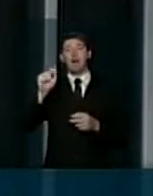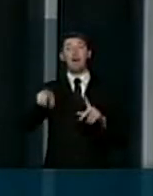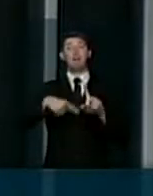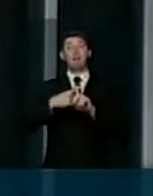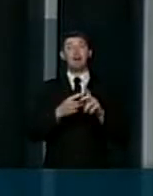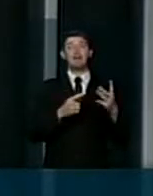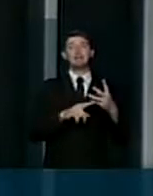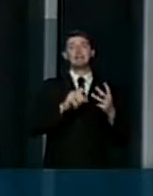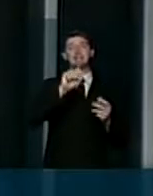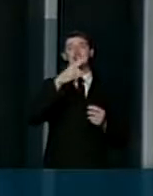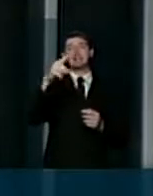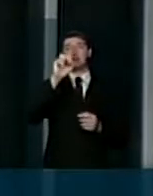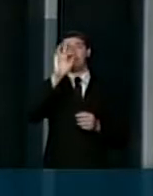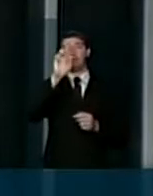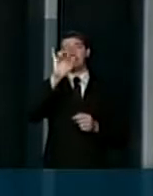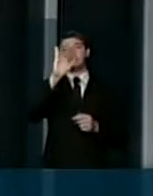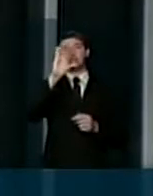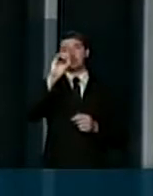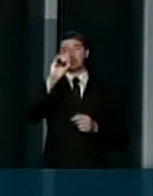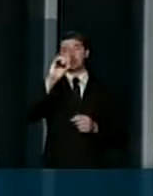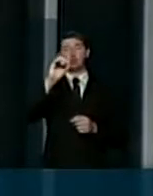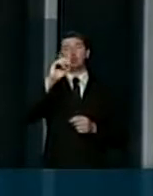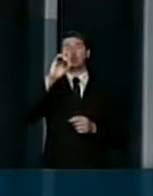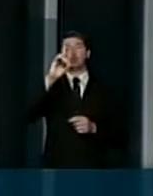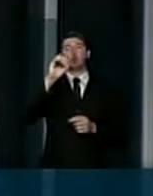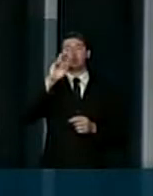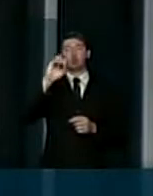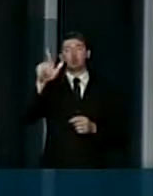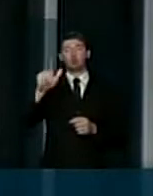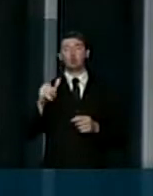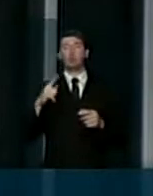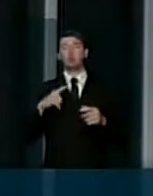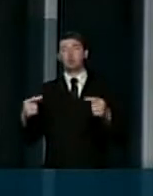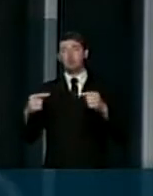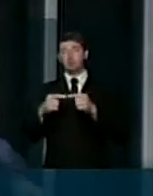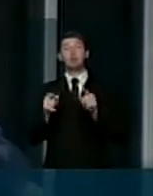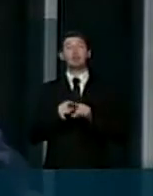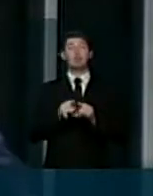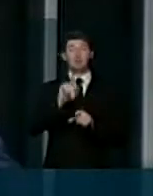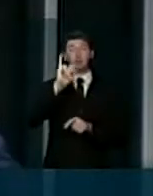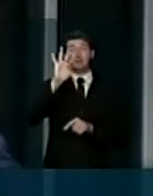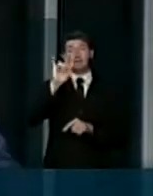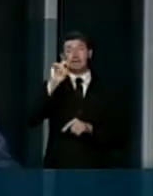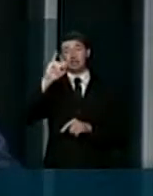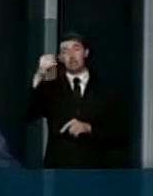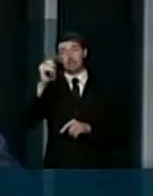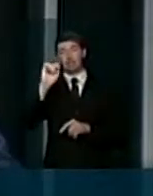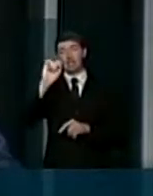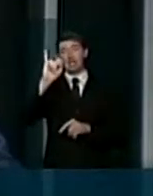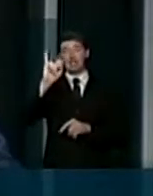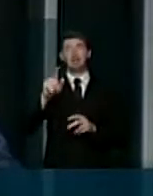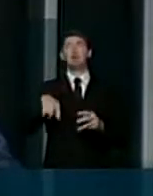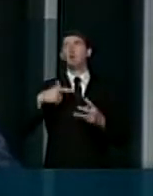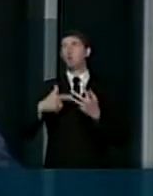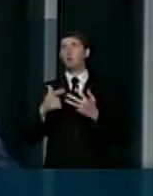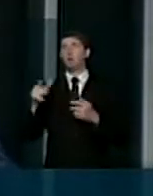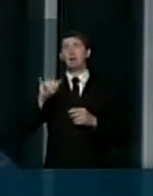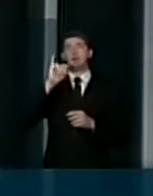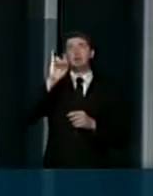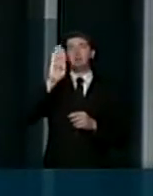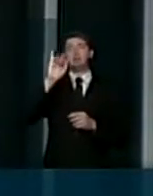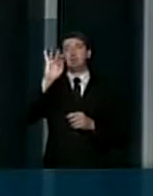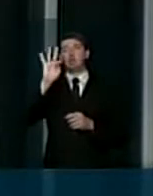Sul, que é um porto estadual, ao Porto de Itajaí, administrado pelo município de Itajaí, mais o Porto de